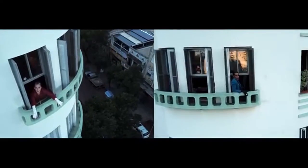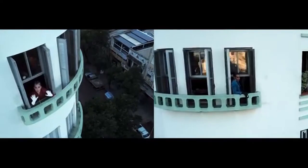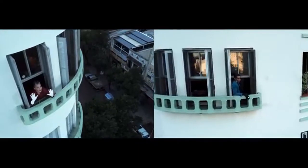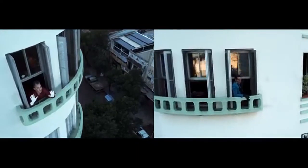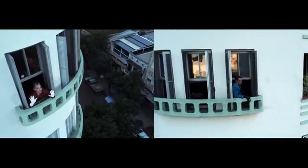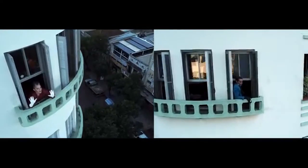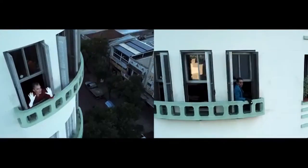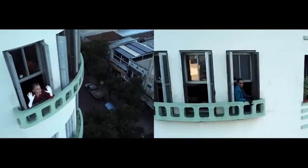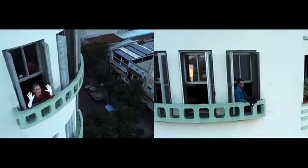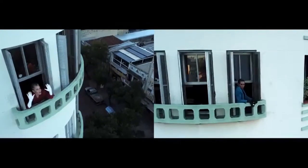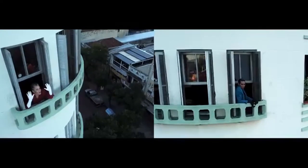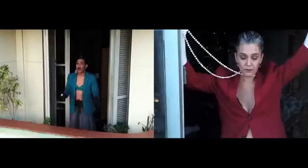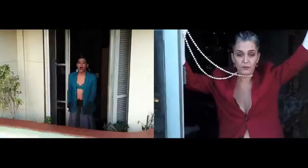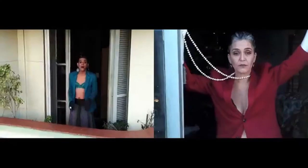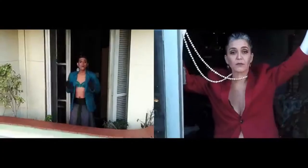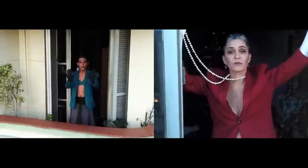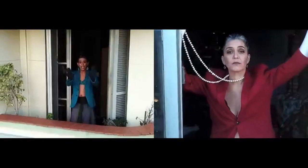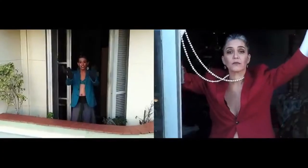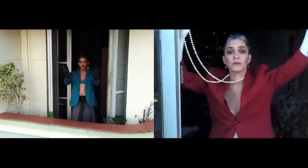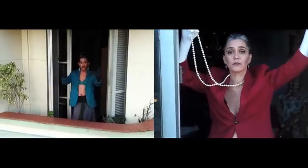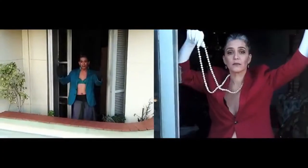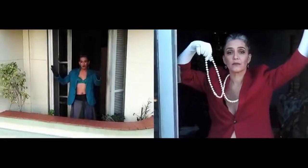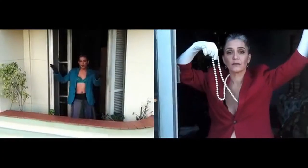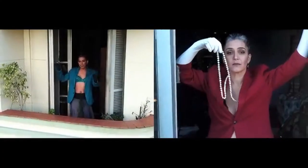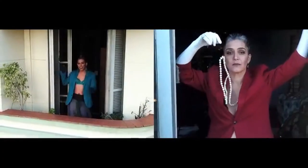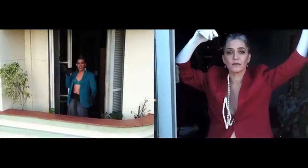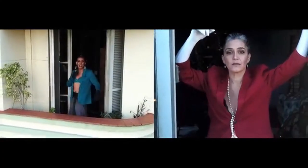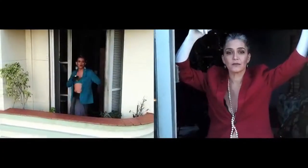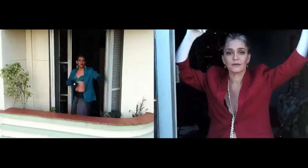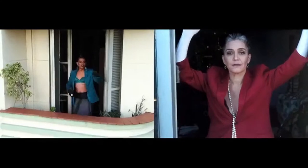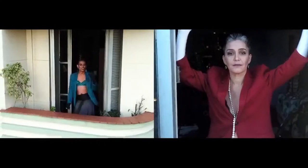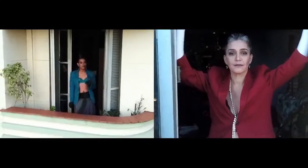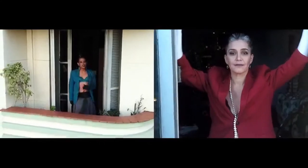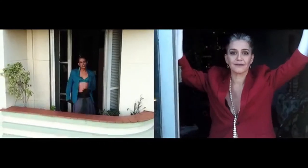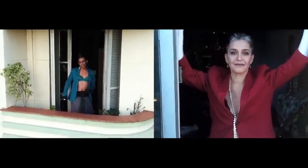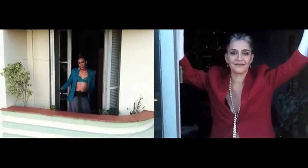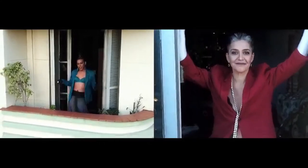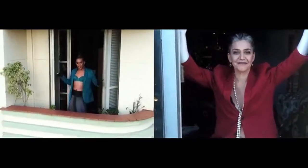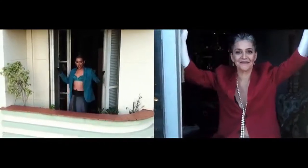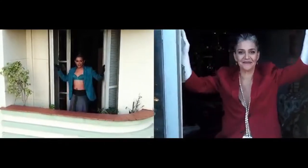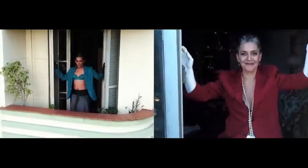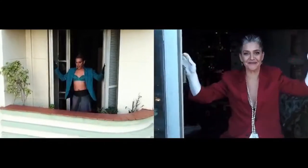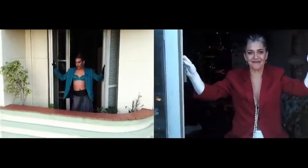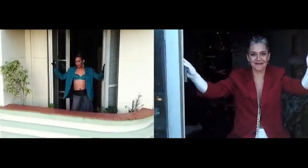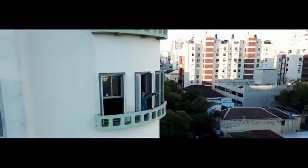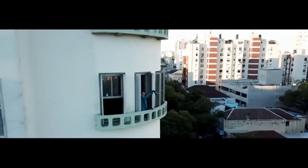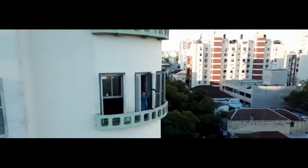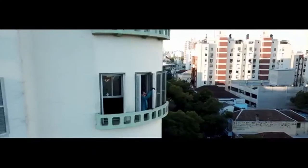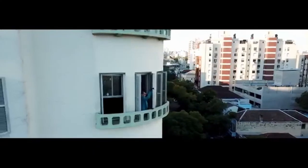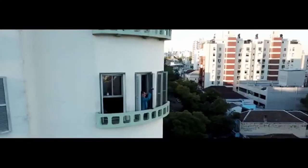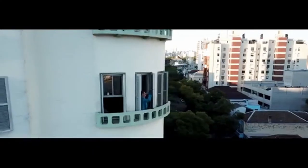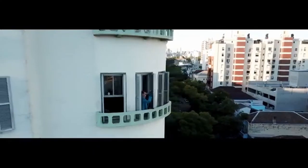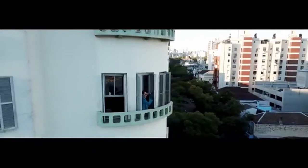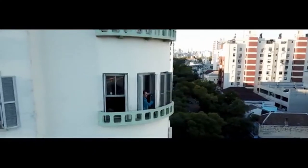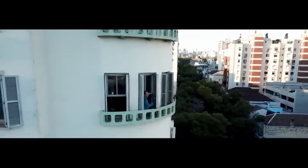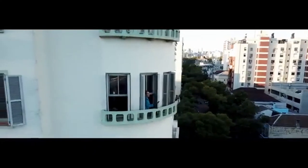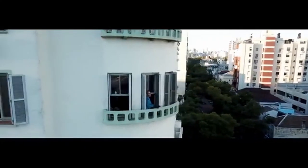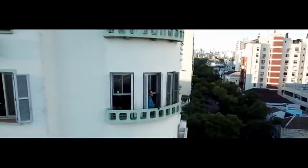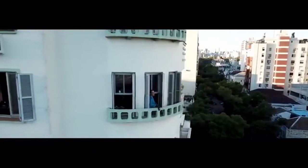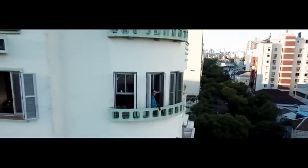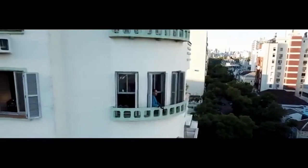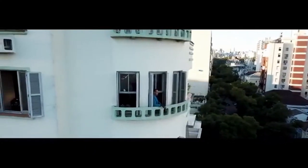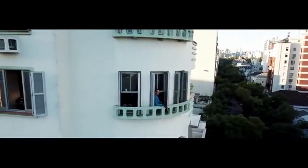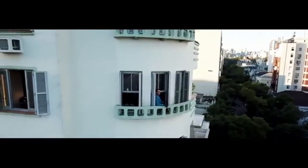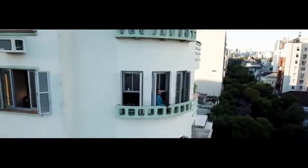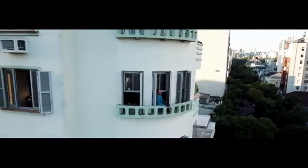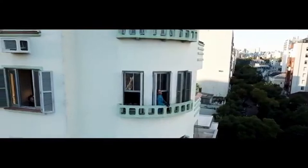pressa, pressa nenhuma. Para de ver seu bedelho onde não te interessa. A minha alma